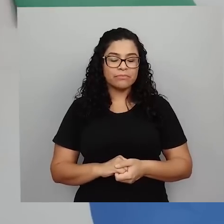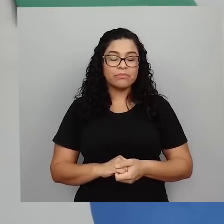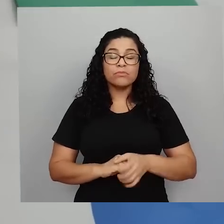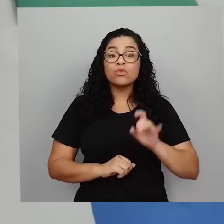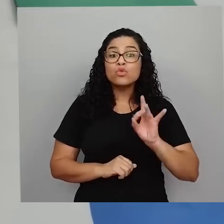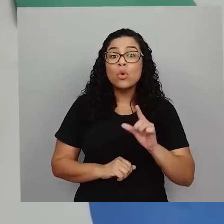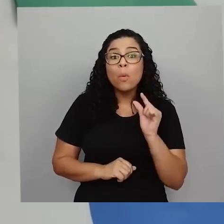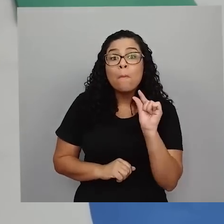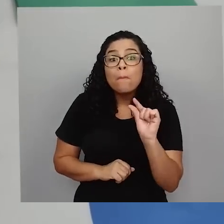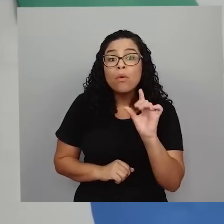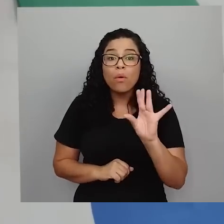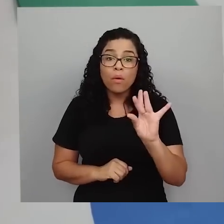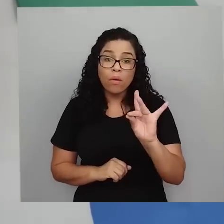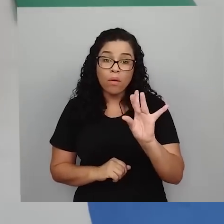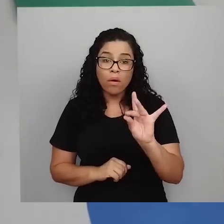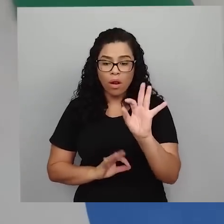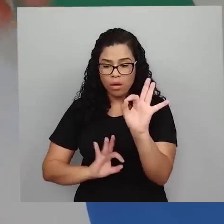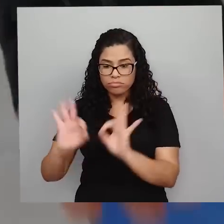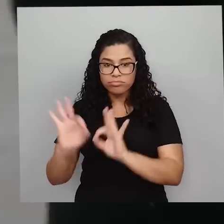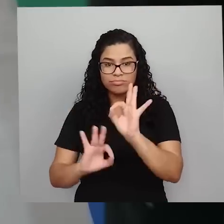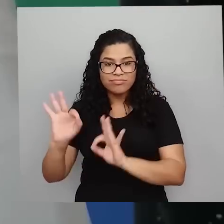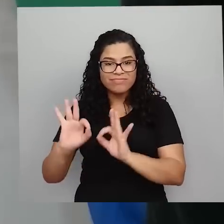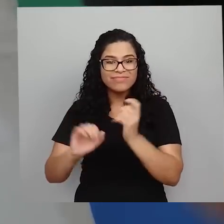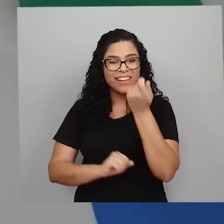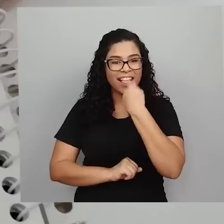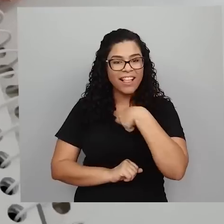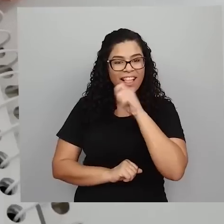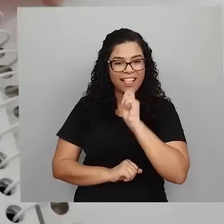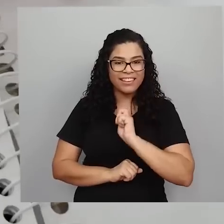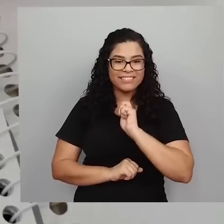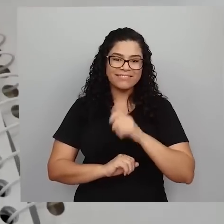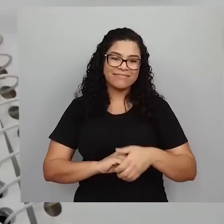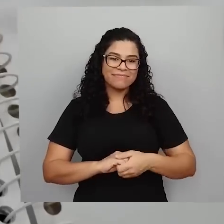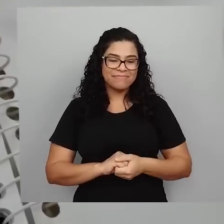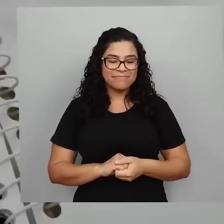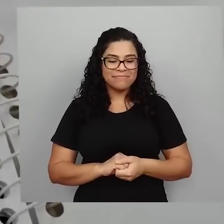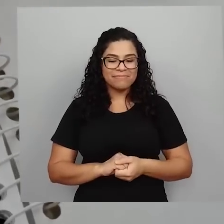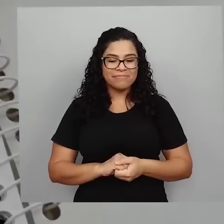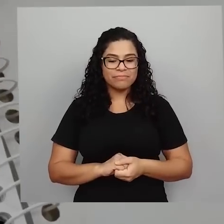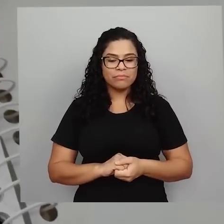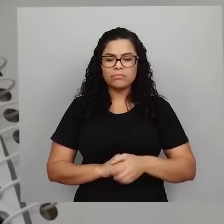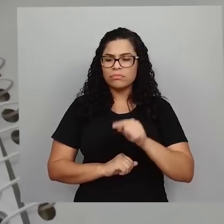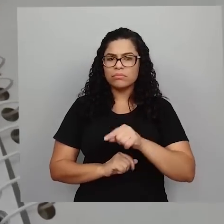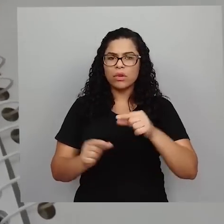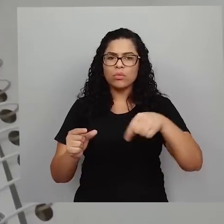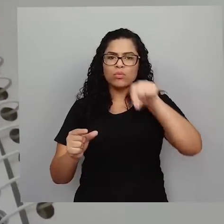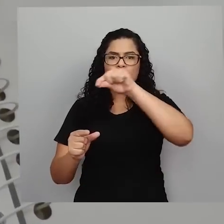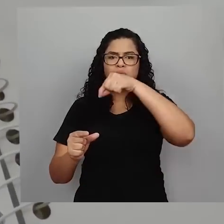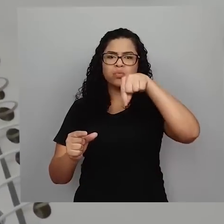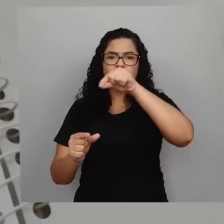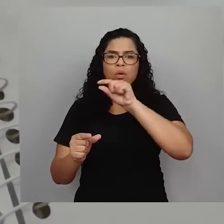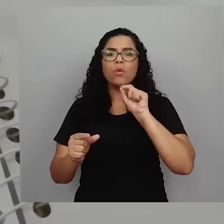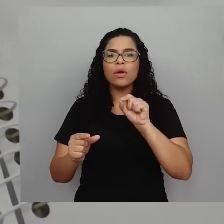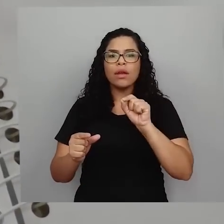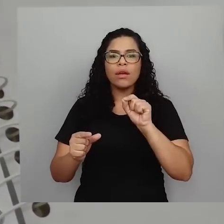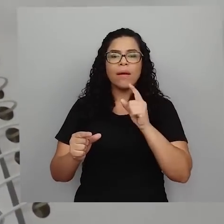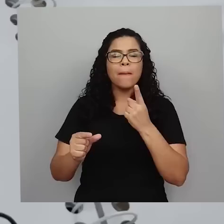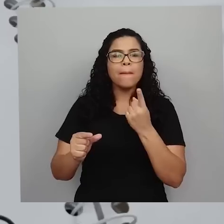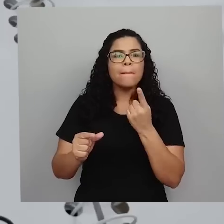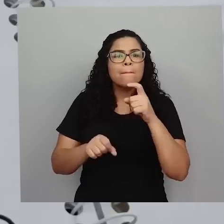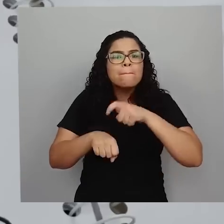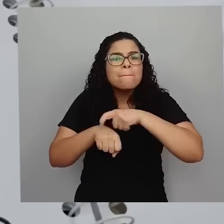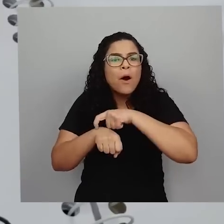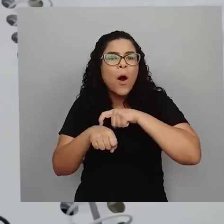só um pinguinho de cola e monta seu sorvetinho, tá bom? É cobertura de que isso aí, Arthur? De